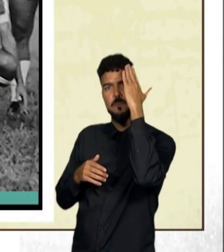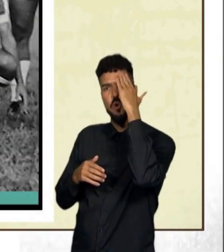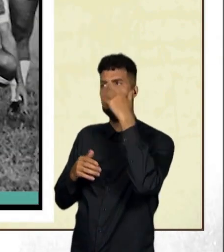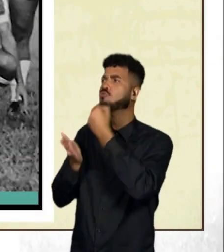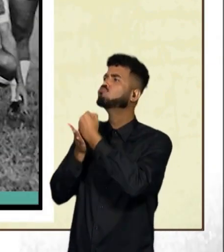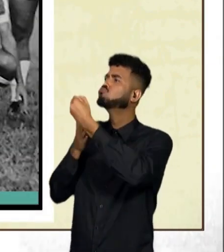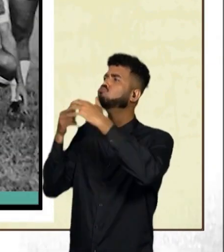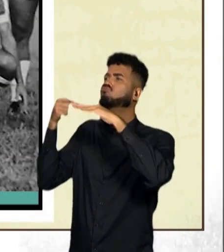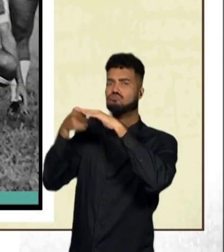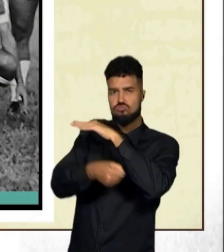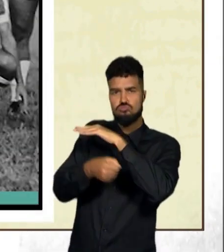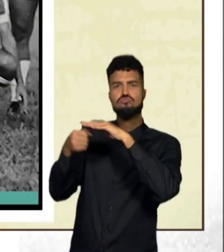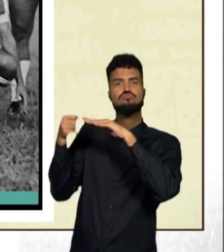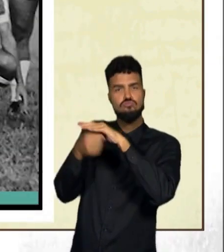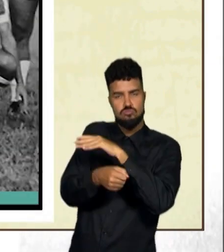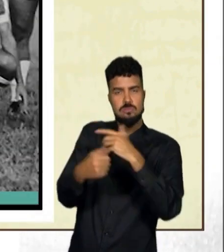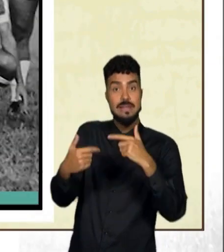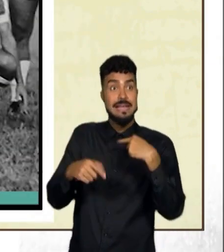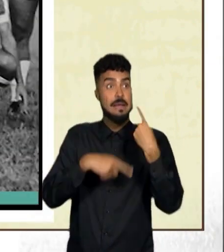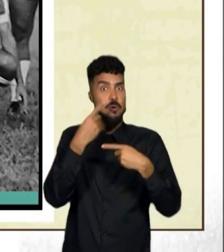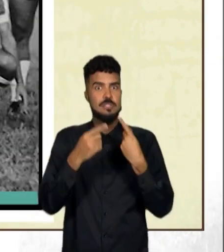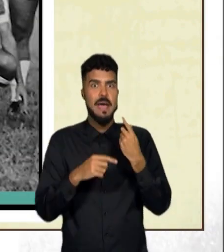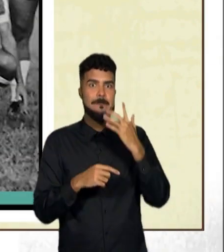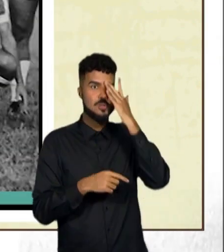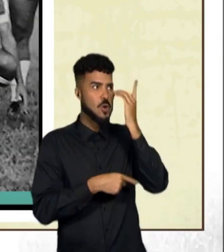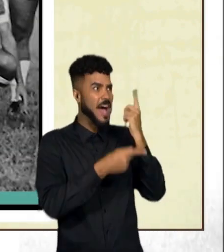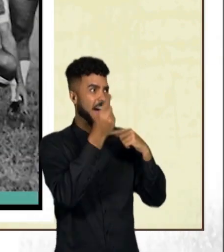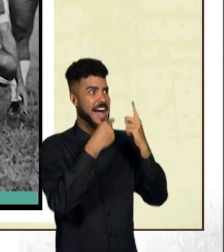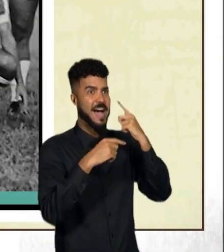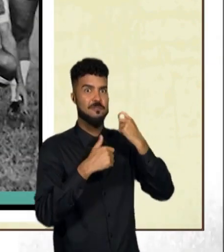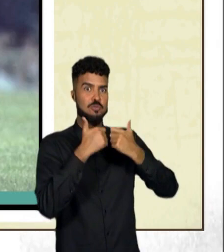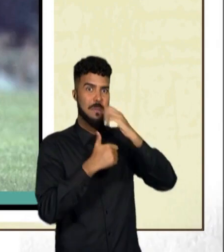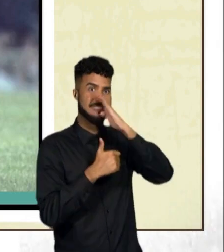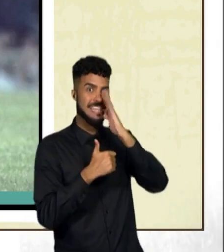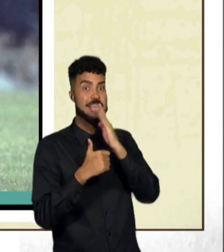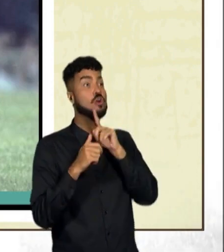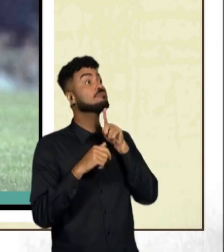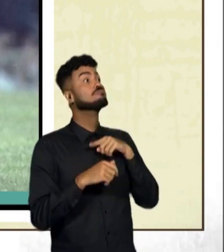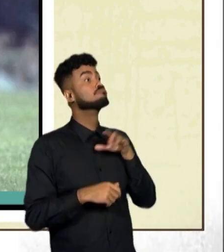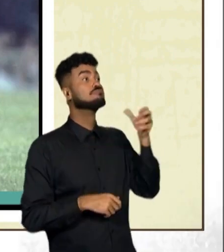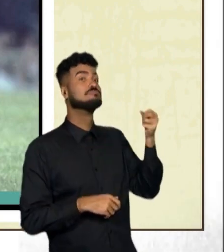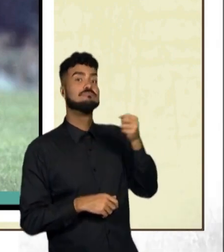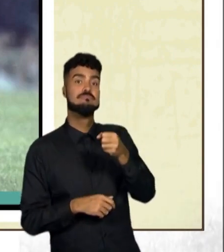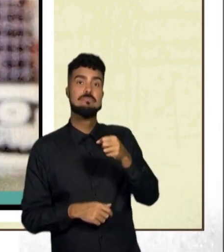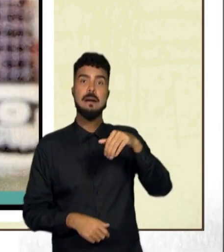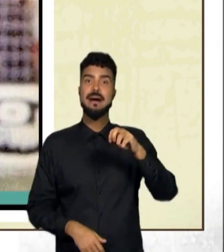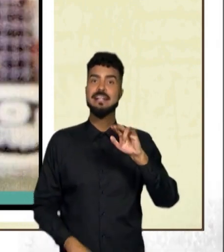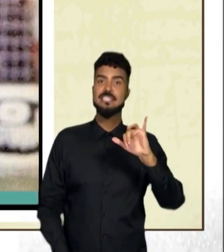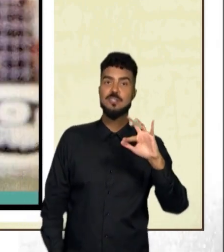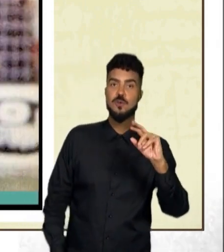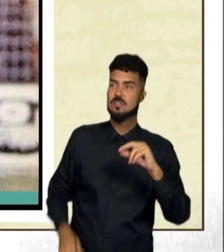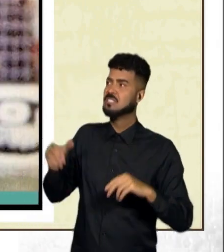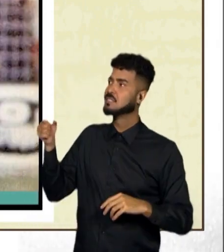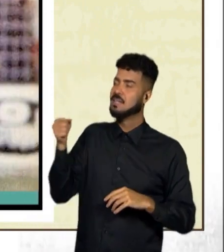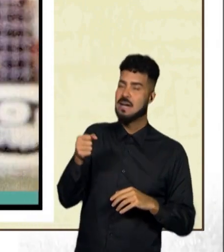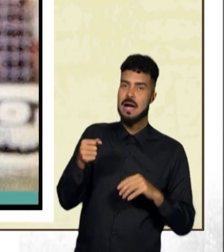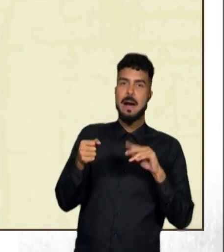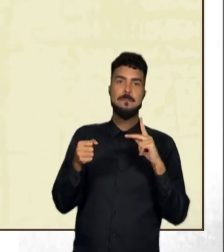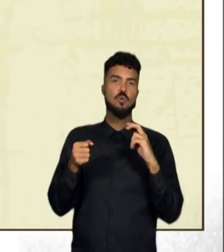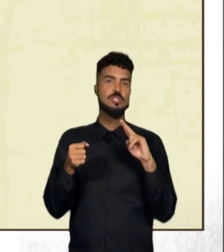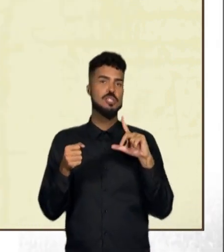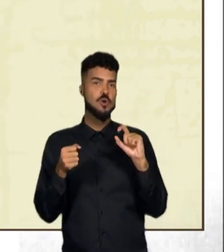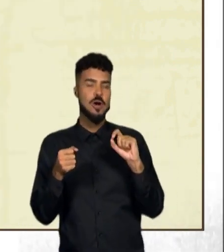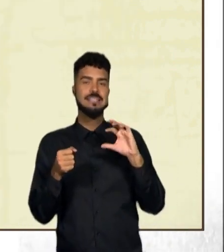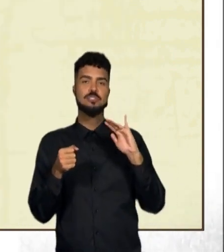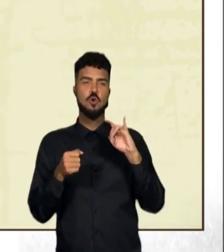depois algumas sensações, né, do futebol brasileiro, jogadores como Marinho, como Paulinho Criciúma,